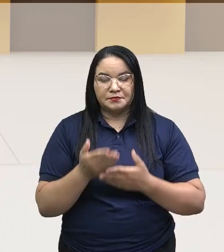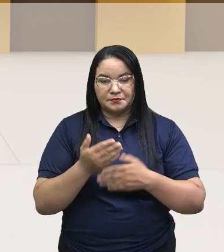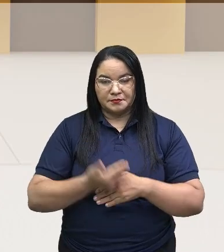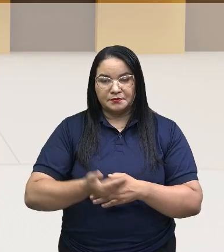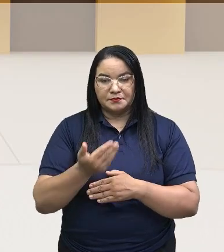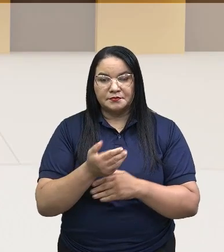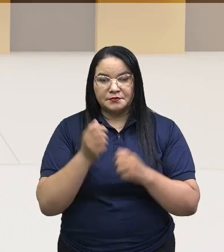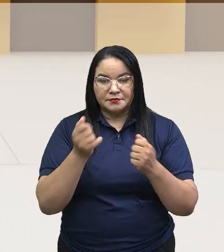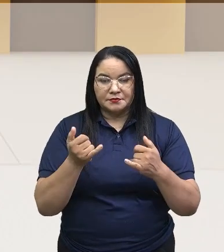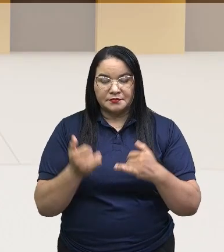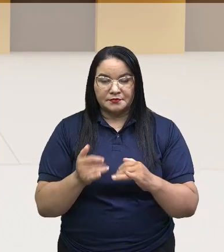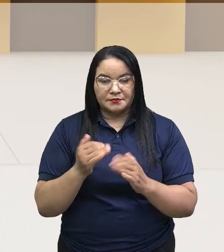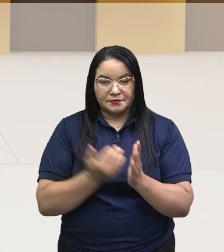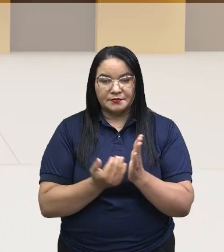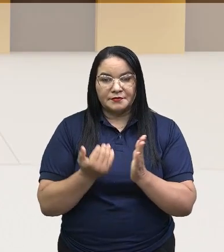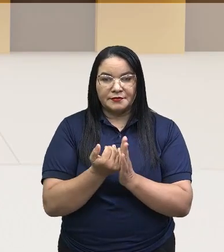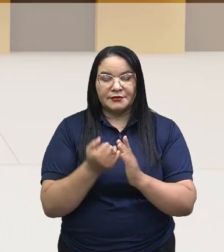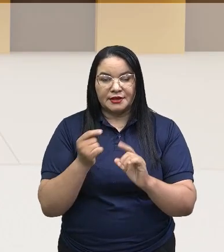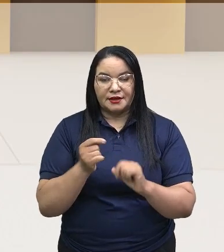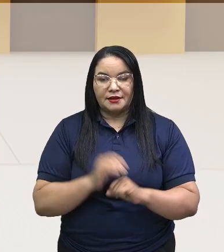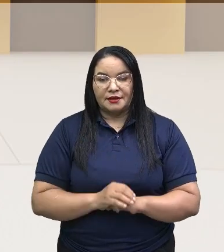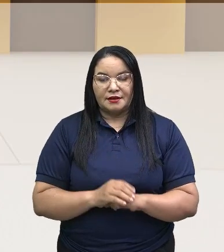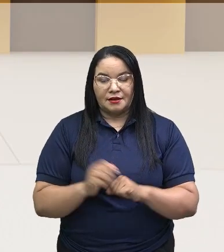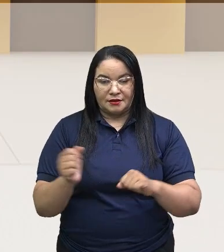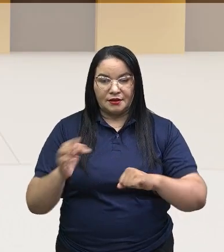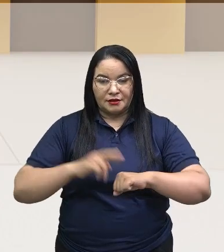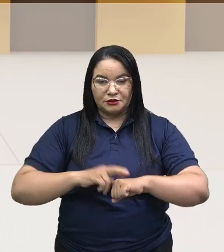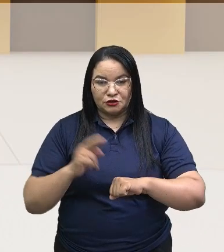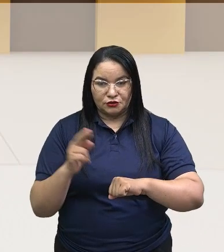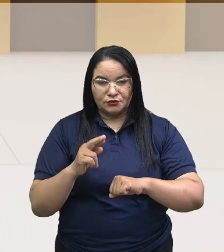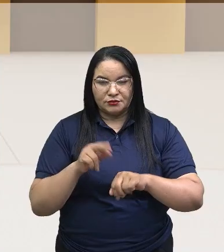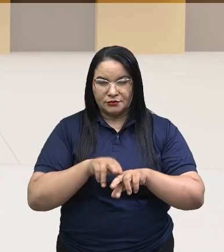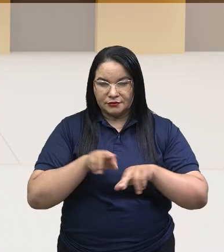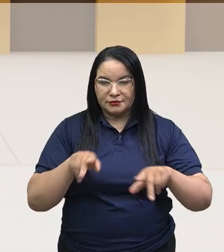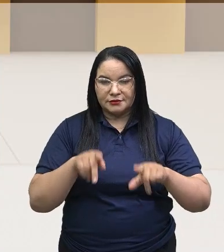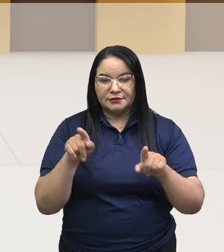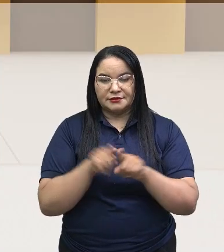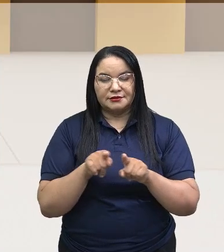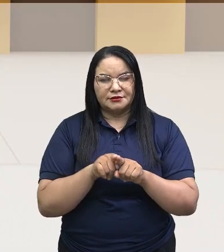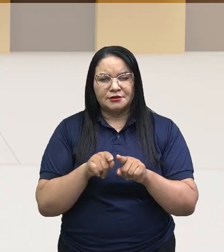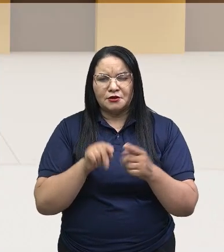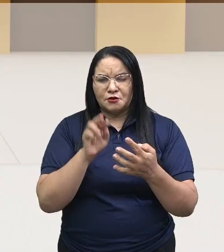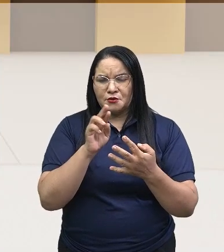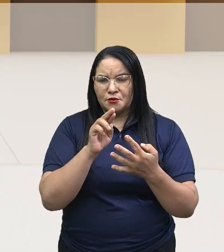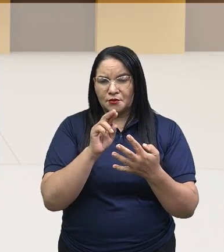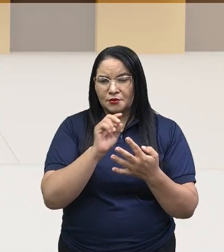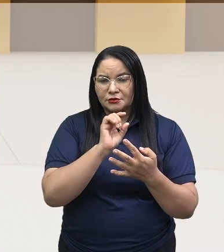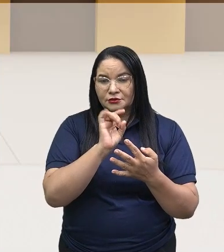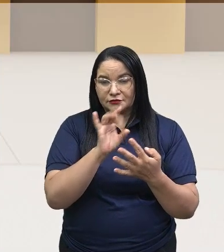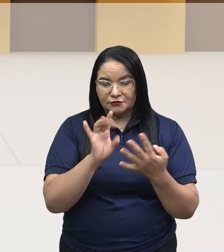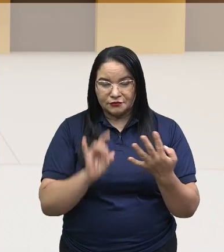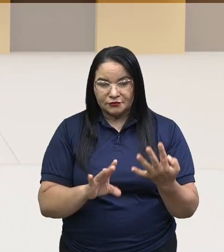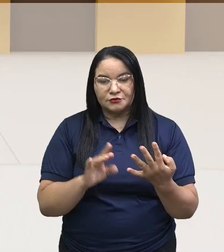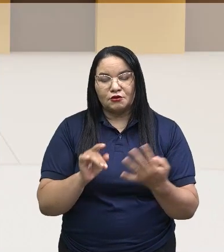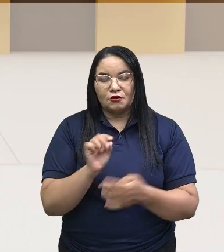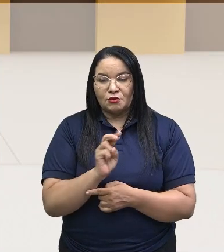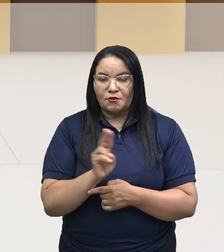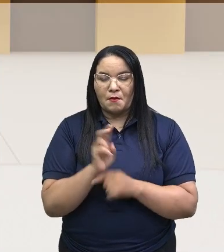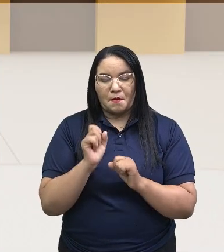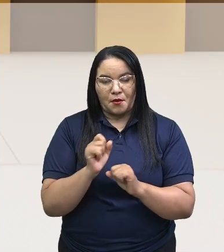da atividade radioativa, né? Dos radioisótopos. Tem vários nomes que a gente poderia utilizar